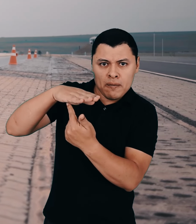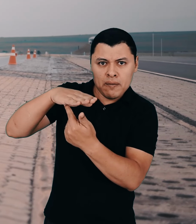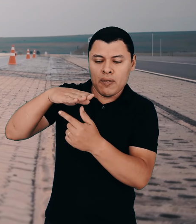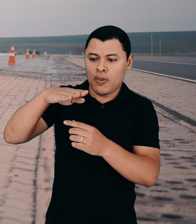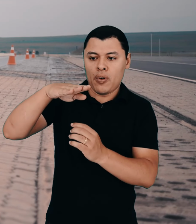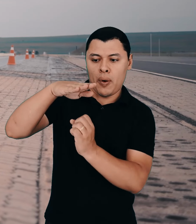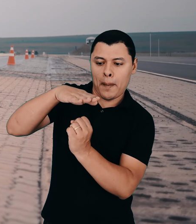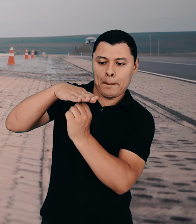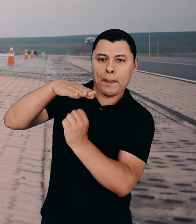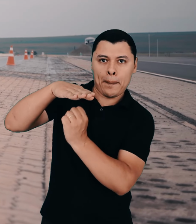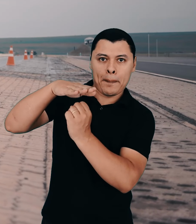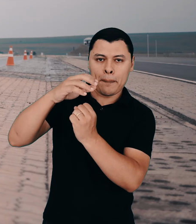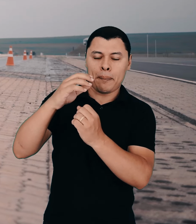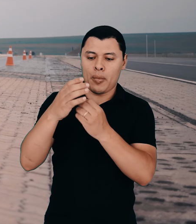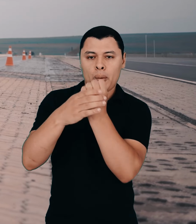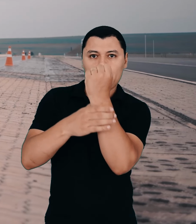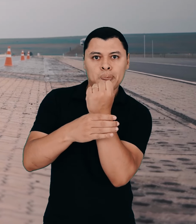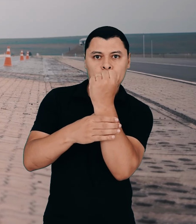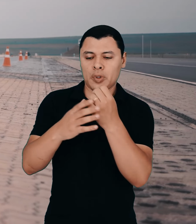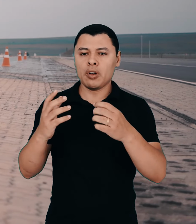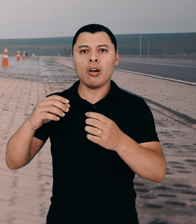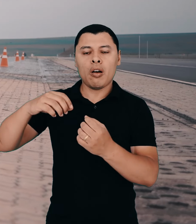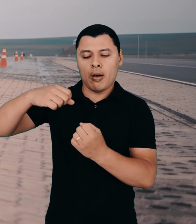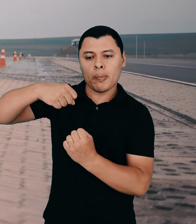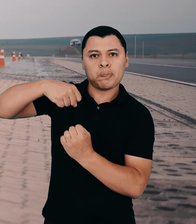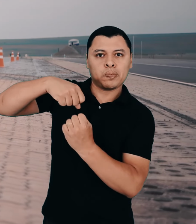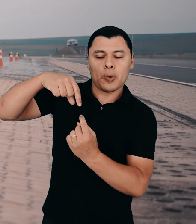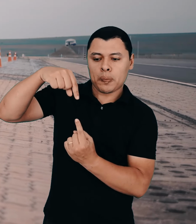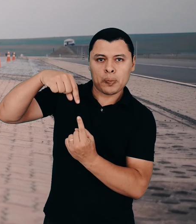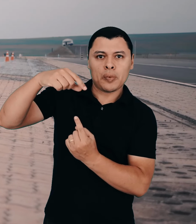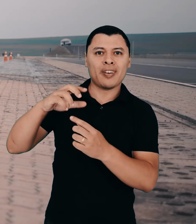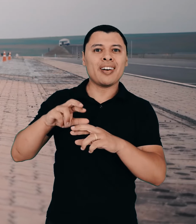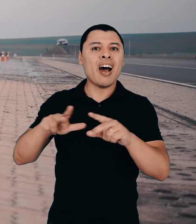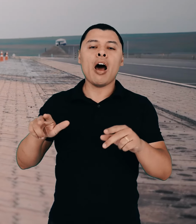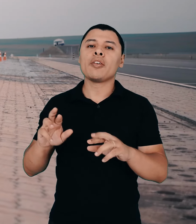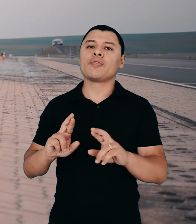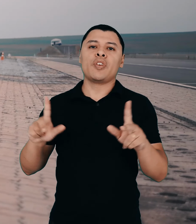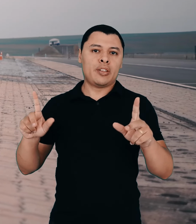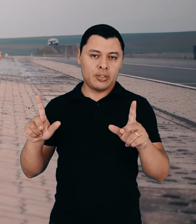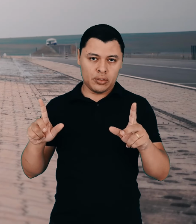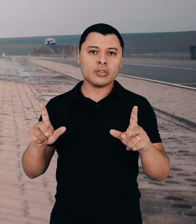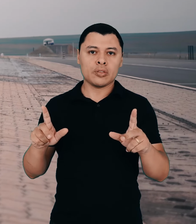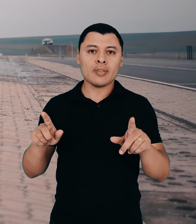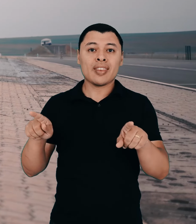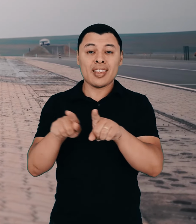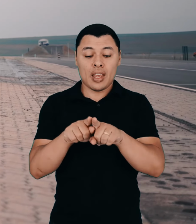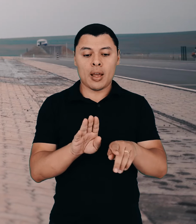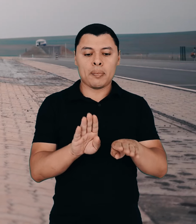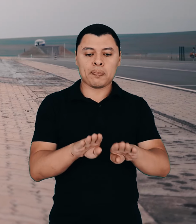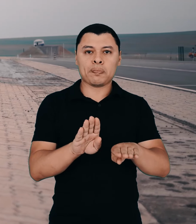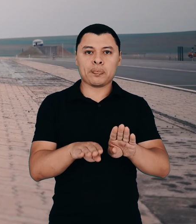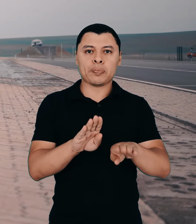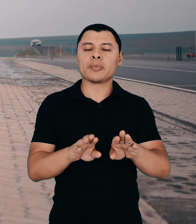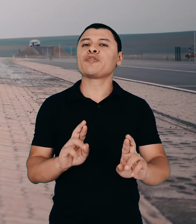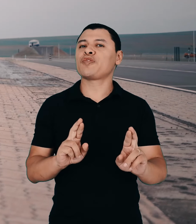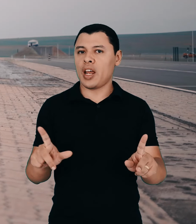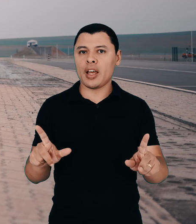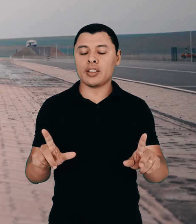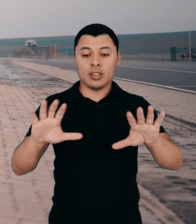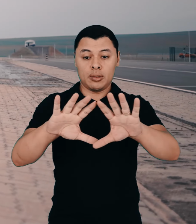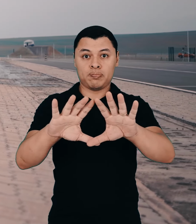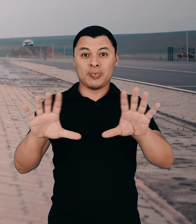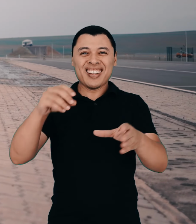diferentes, a travessa, o quadro dianteiro agora é plano, sistema de direção completamente diferente, pedaleira, a estrutura dos pedais também é diferente, painel